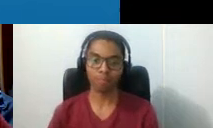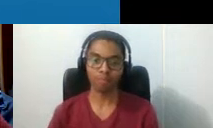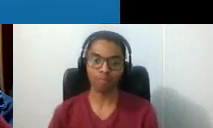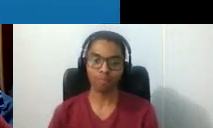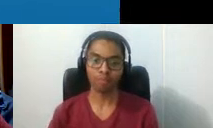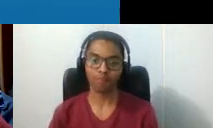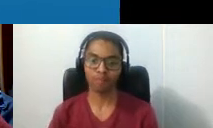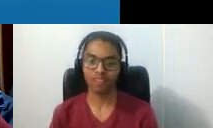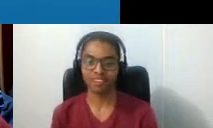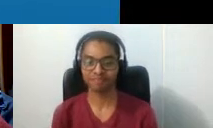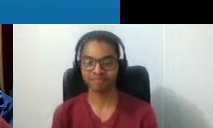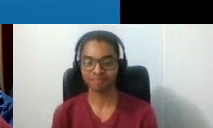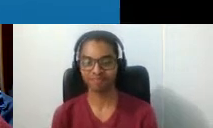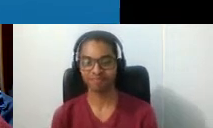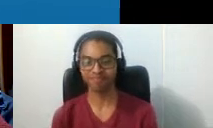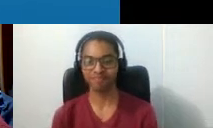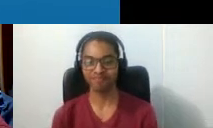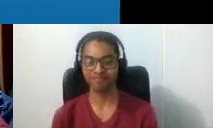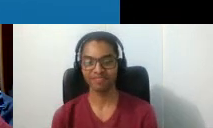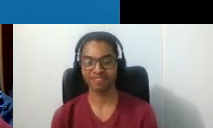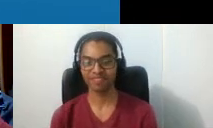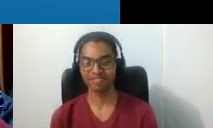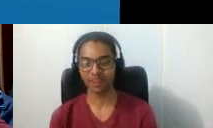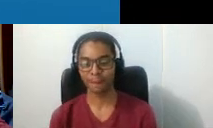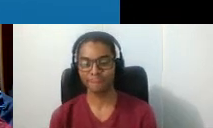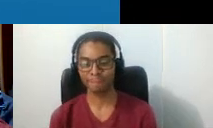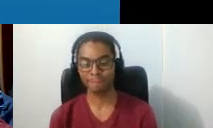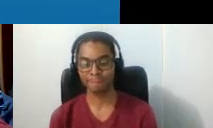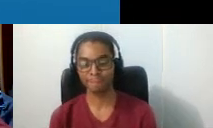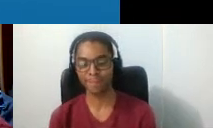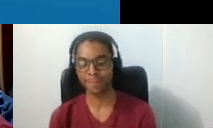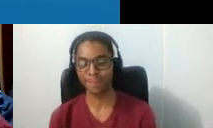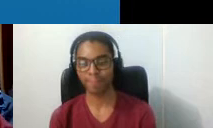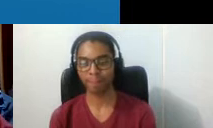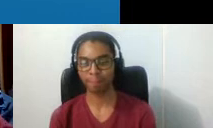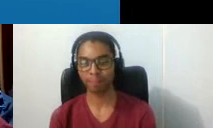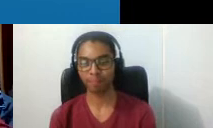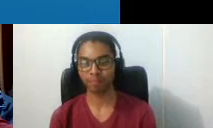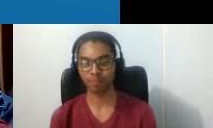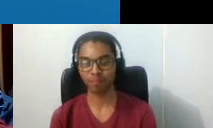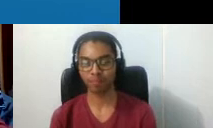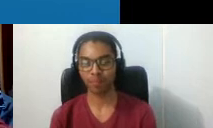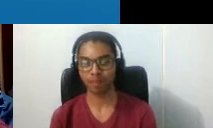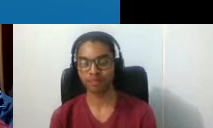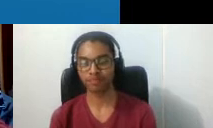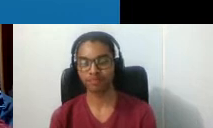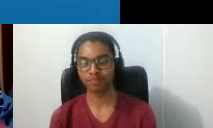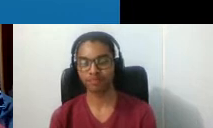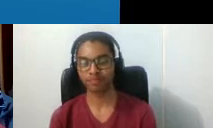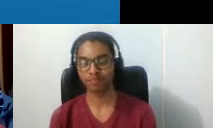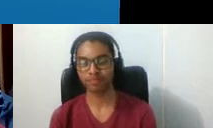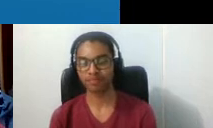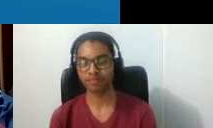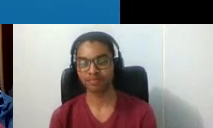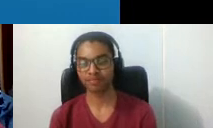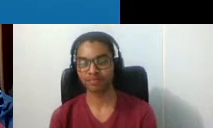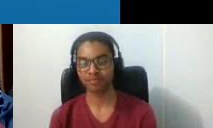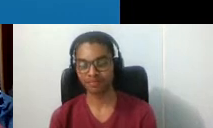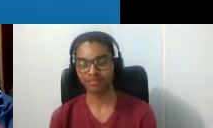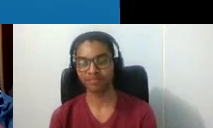palavra macho, especialmente nesse caso, em geral está assim, mas especialmente nesse caso, está embutido a palavra de